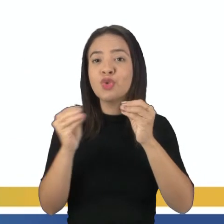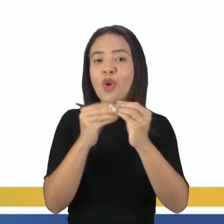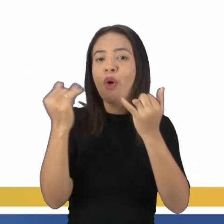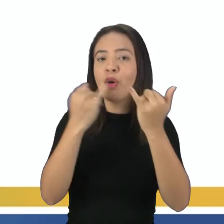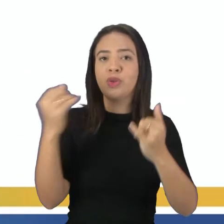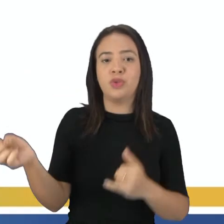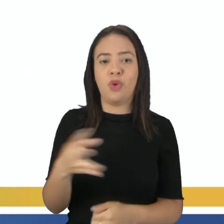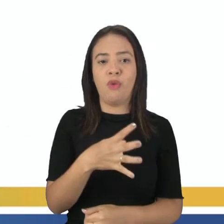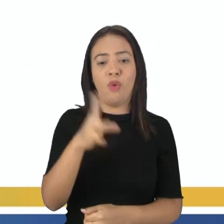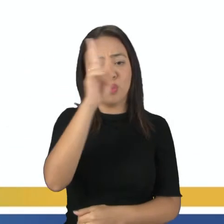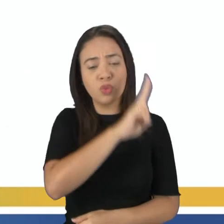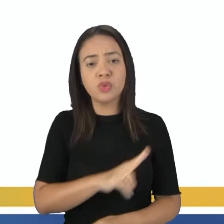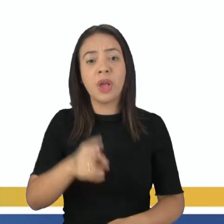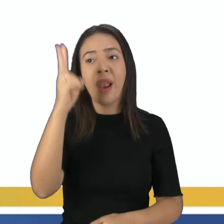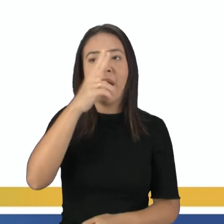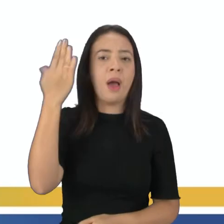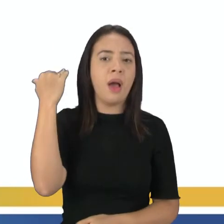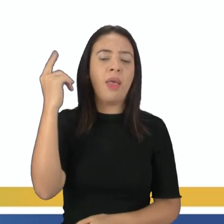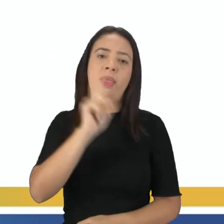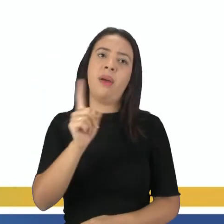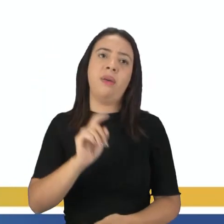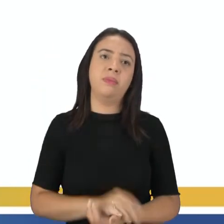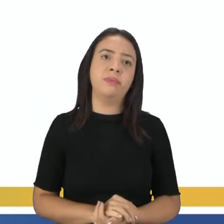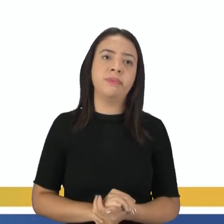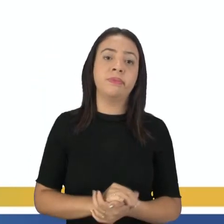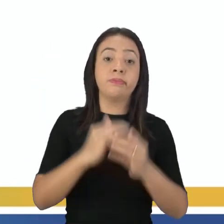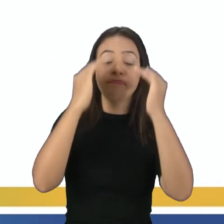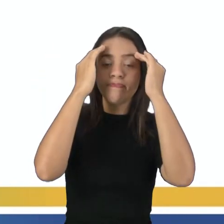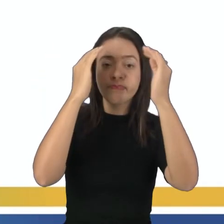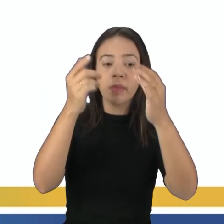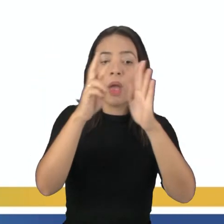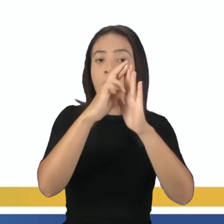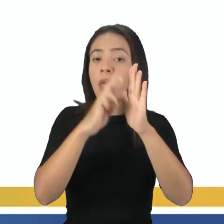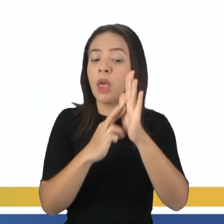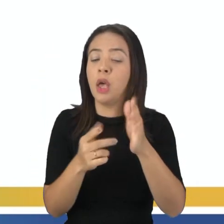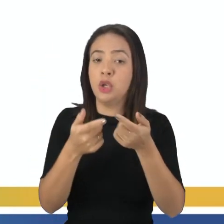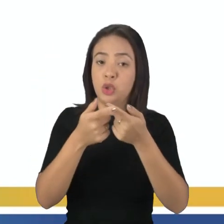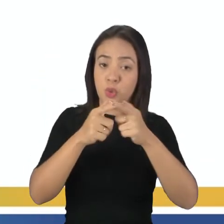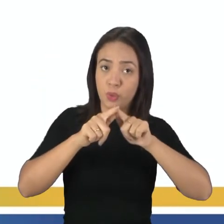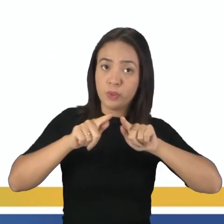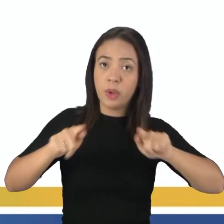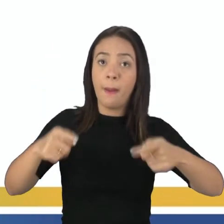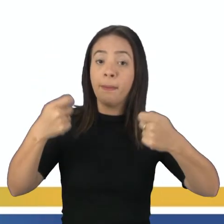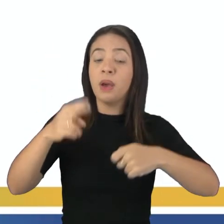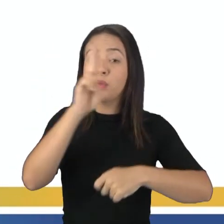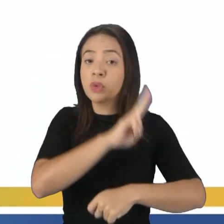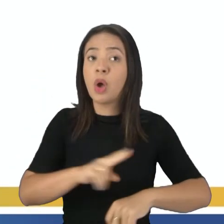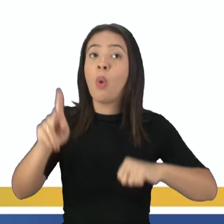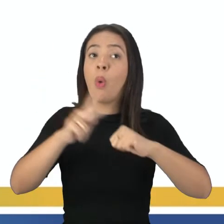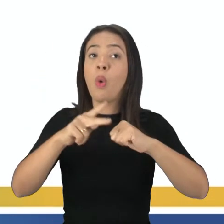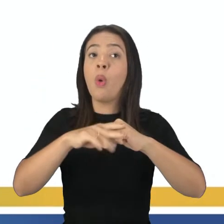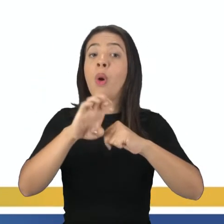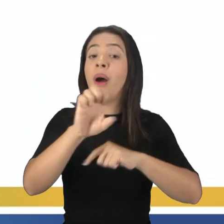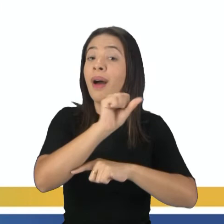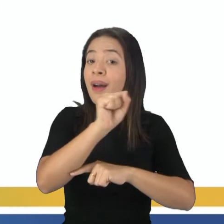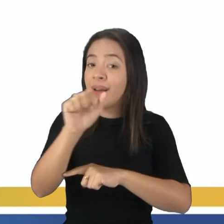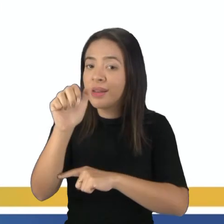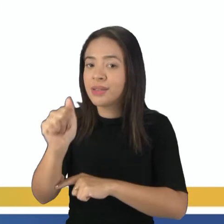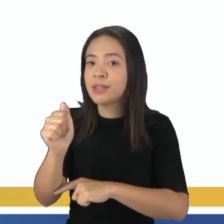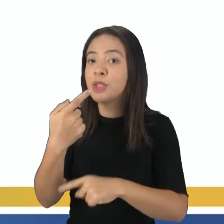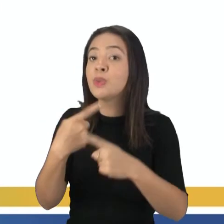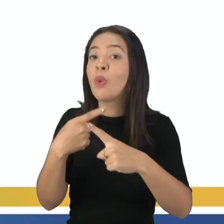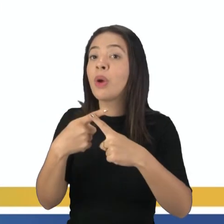foi dito. Para seguir as normas gramaticais, teria que usar o pronome essa em vez de esta, tendo em vista que